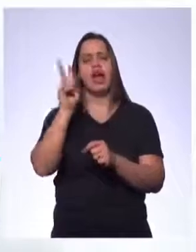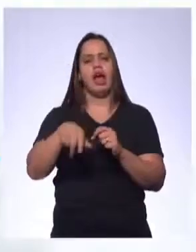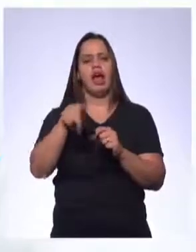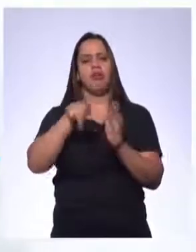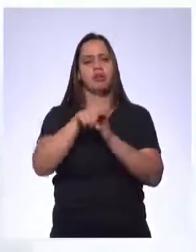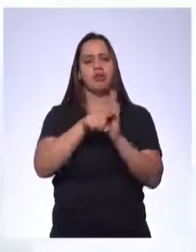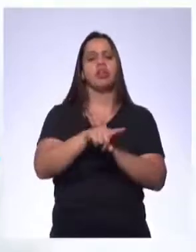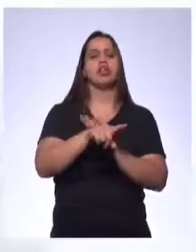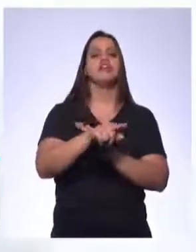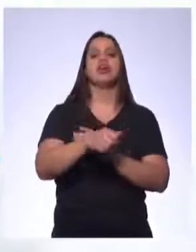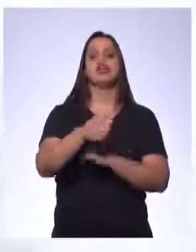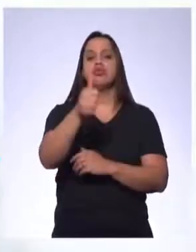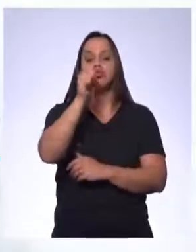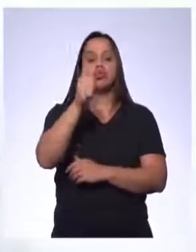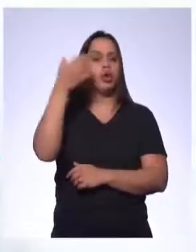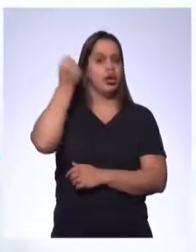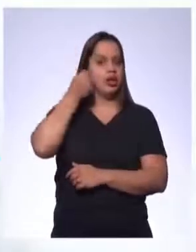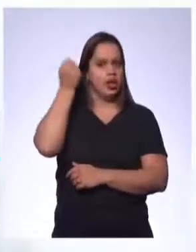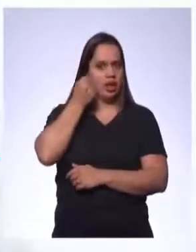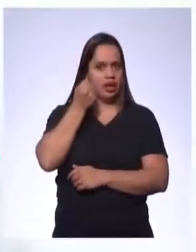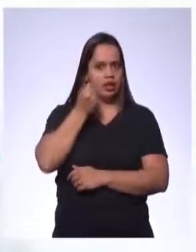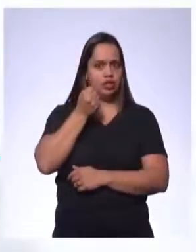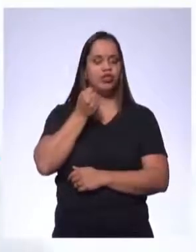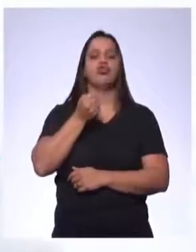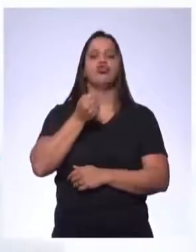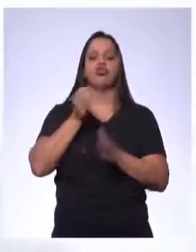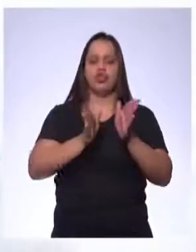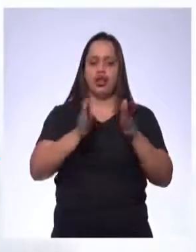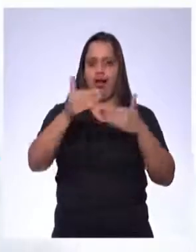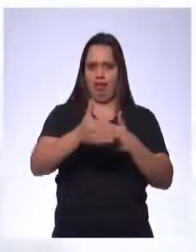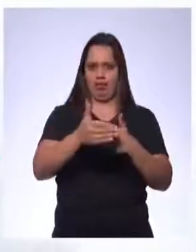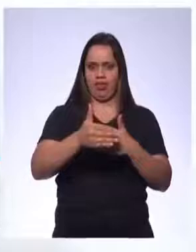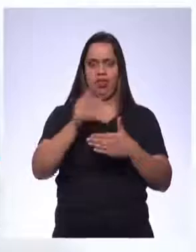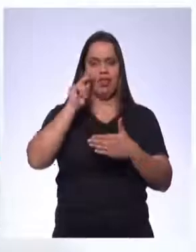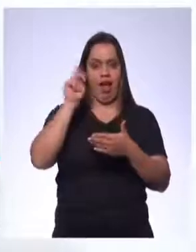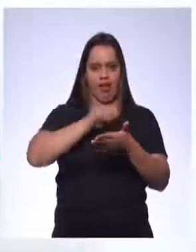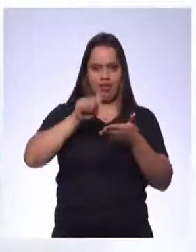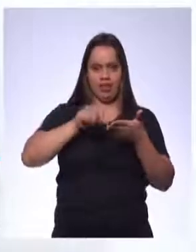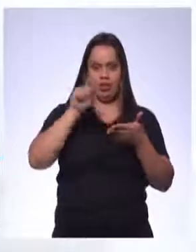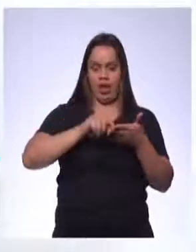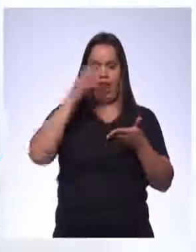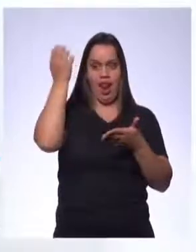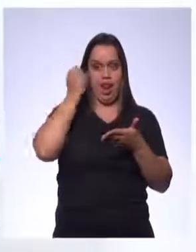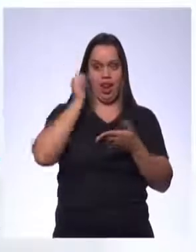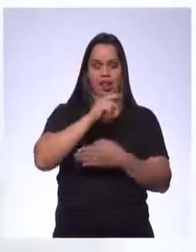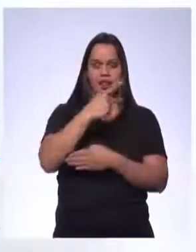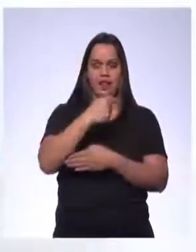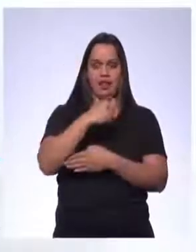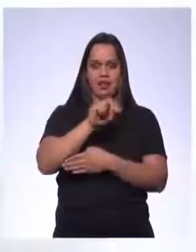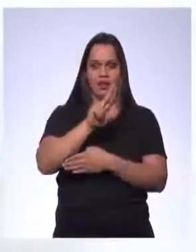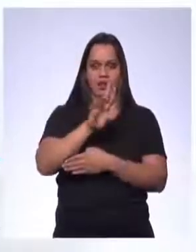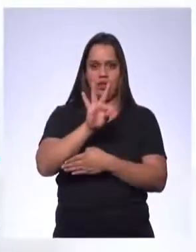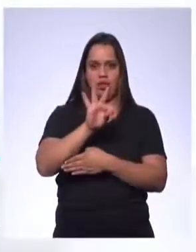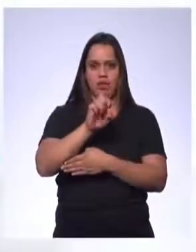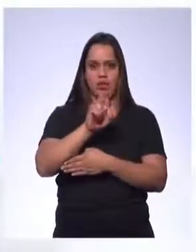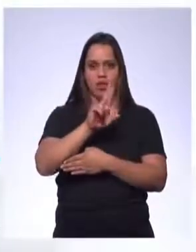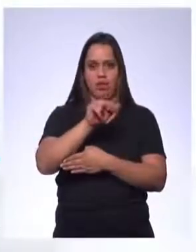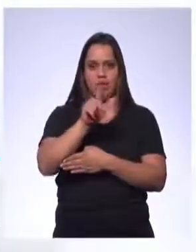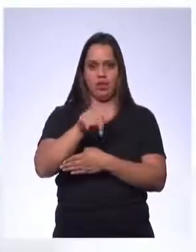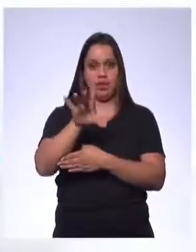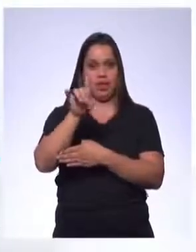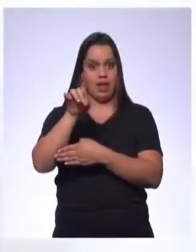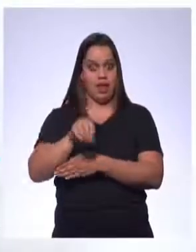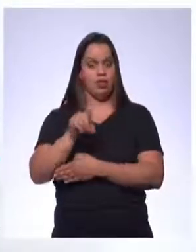lá normalmente assim, leite pasteurizado. Tá? Então, pasteurização é um processo que o Louis